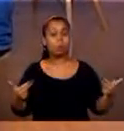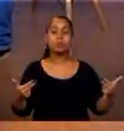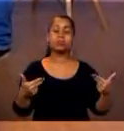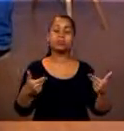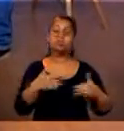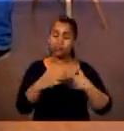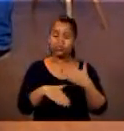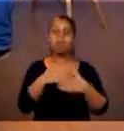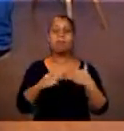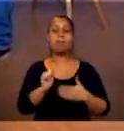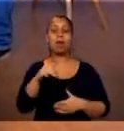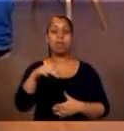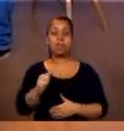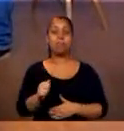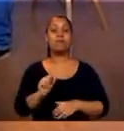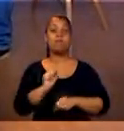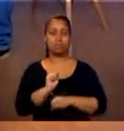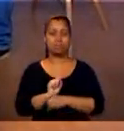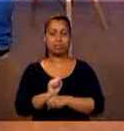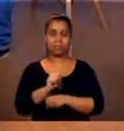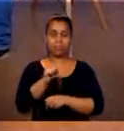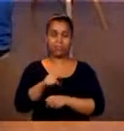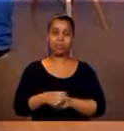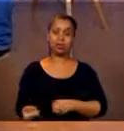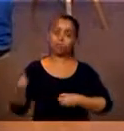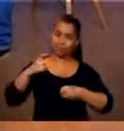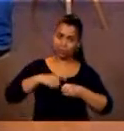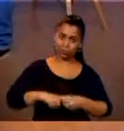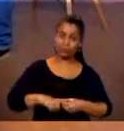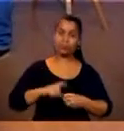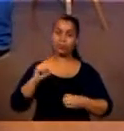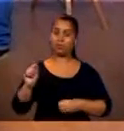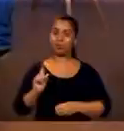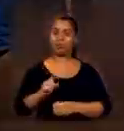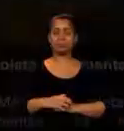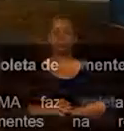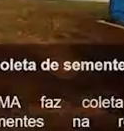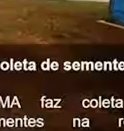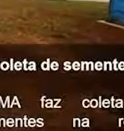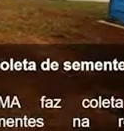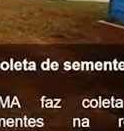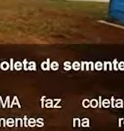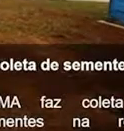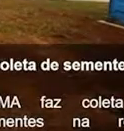de ações que foram desenvolvidas pela AMA. Você fica aqui e daqui a pouco a gente volta. Não saia daí.